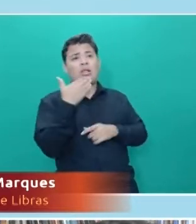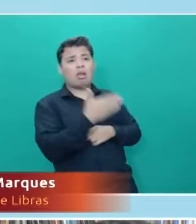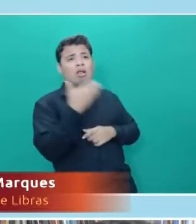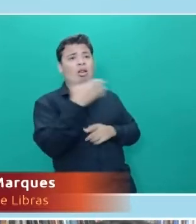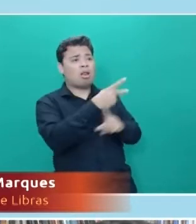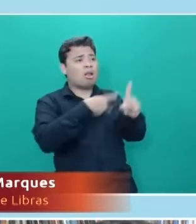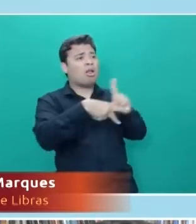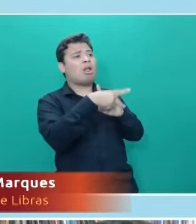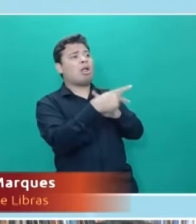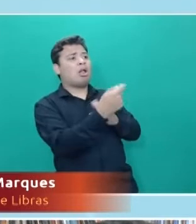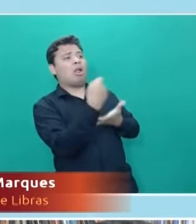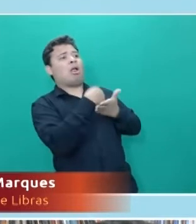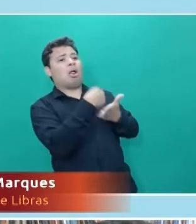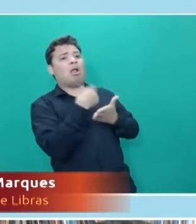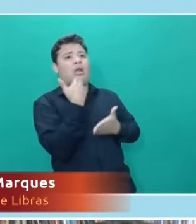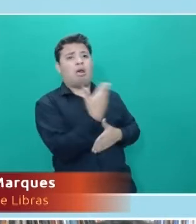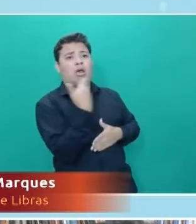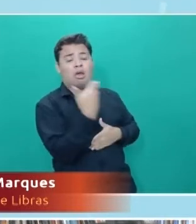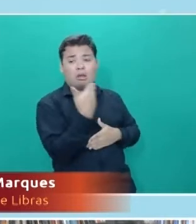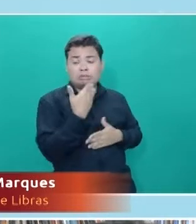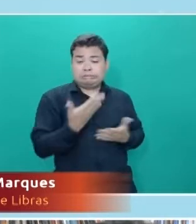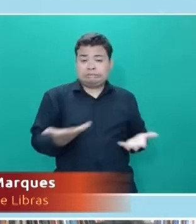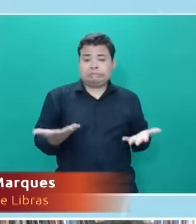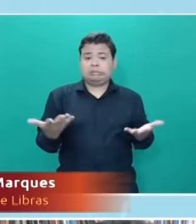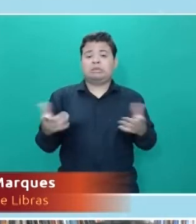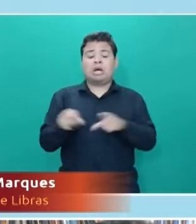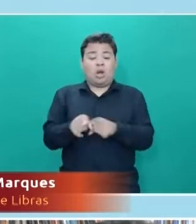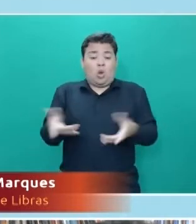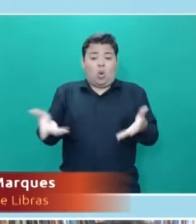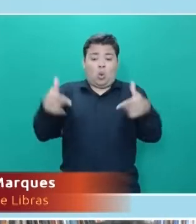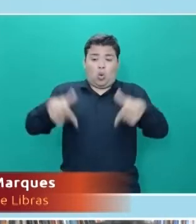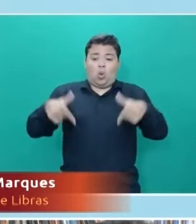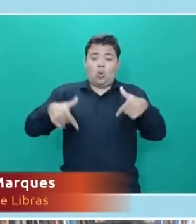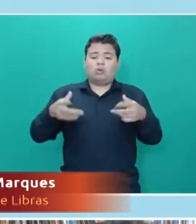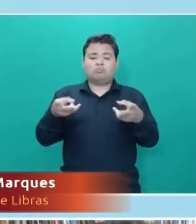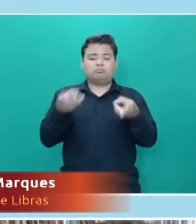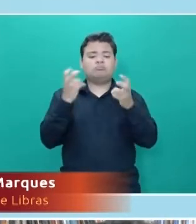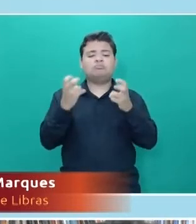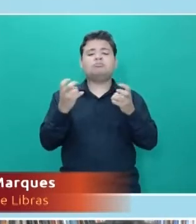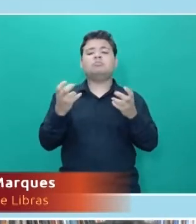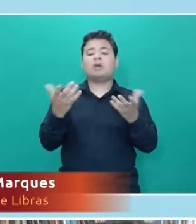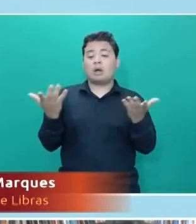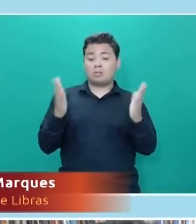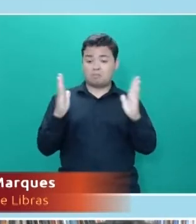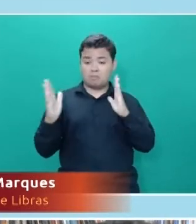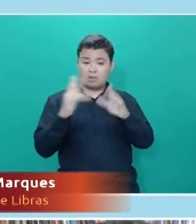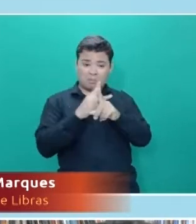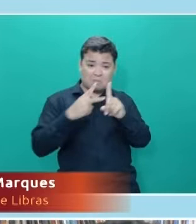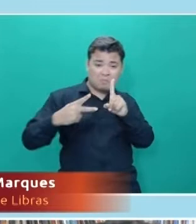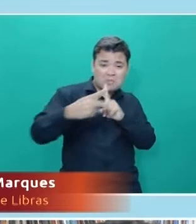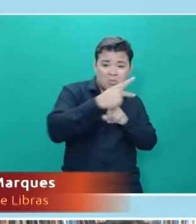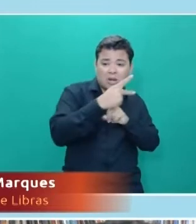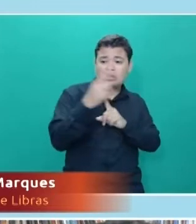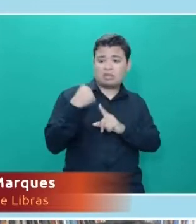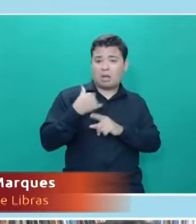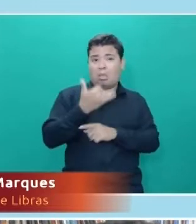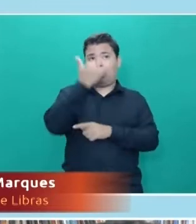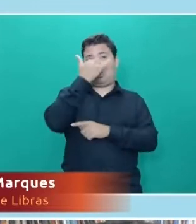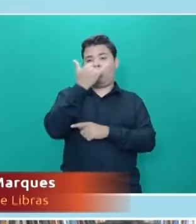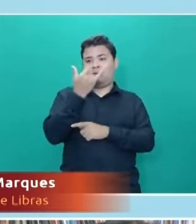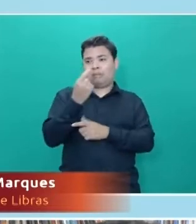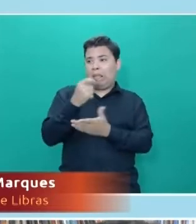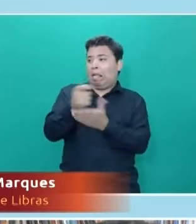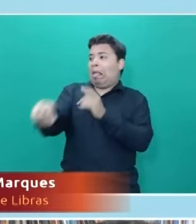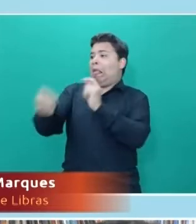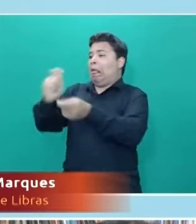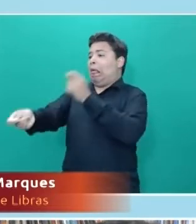hoje, sim, de fato, da forma como nós estamos, a Previdência ela está numa fase deficitária. Existem desafios que precisam